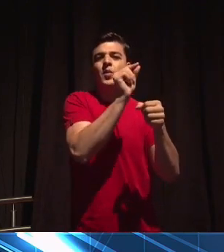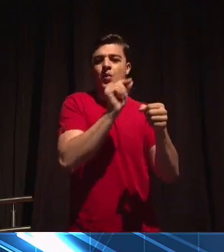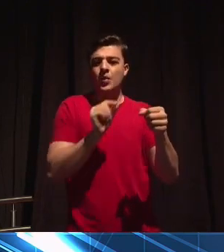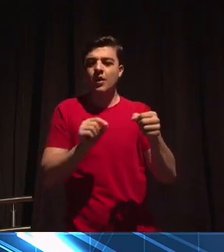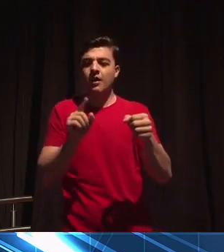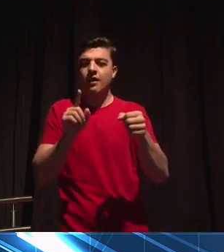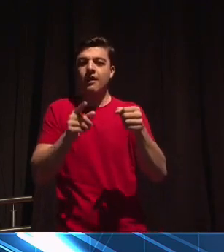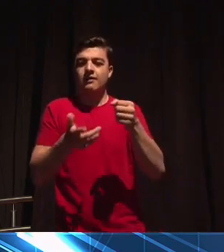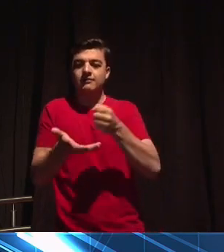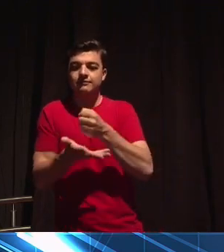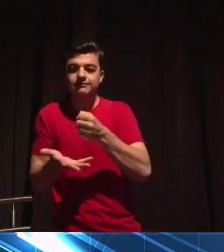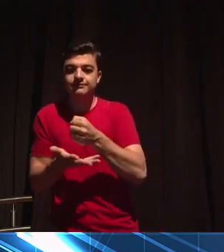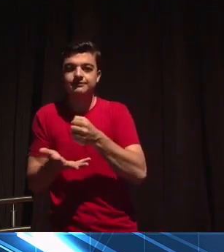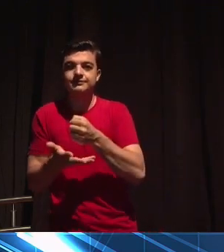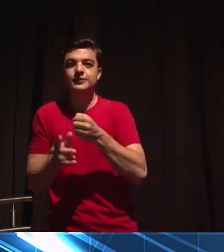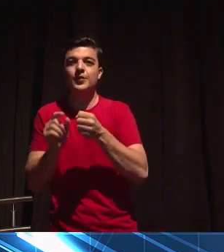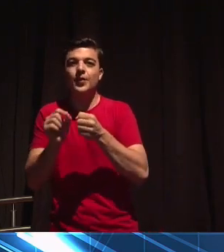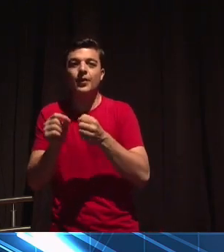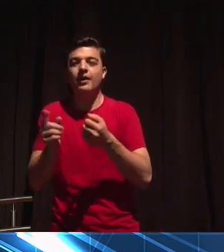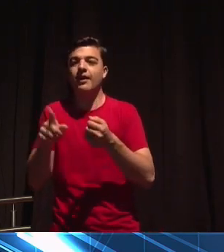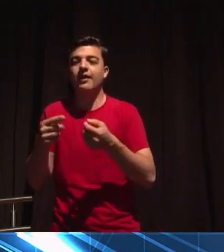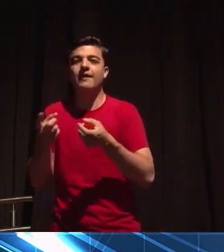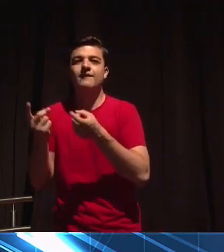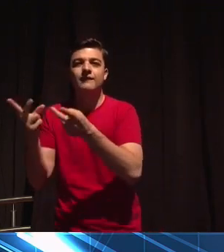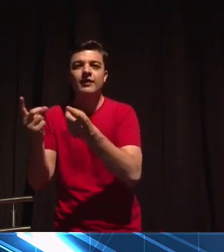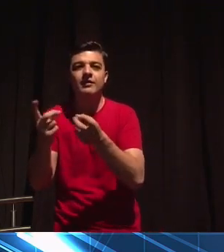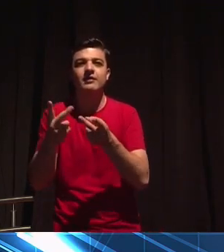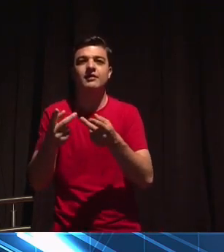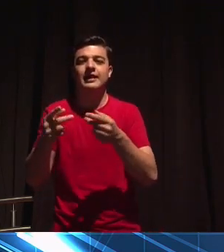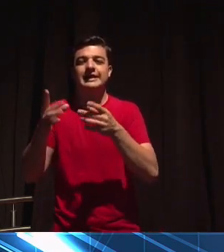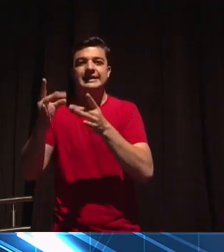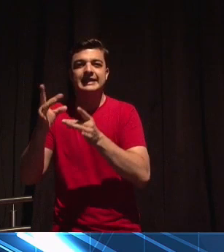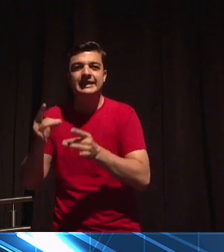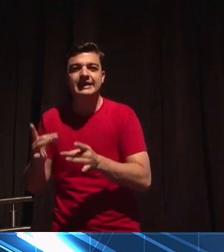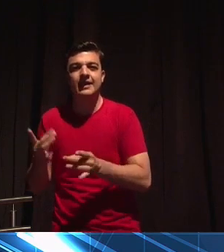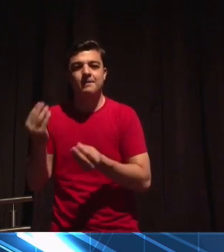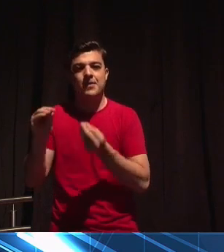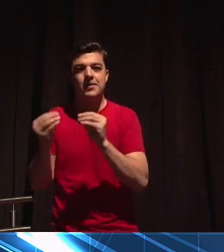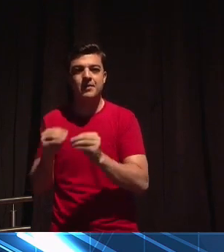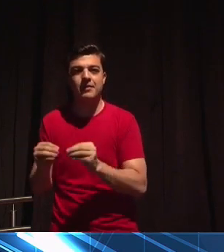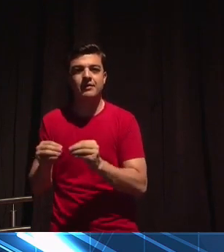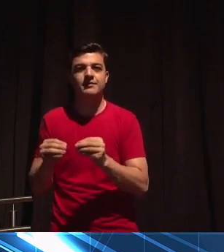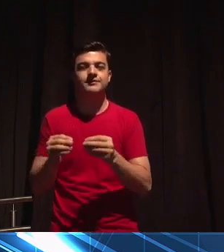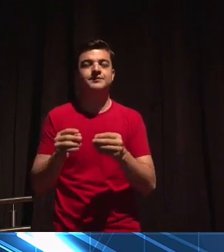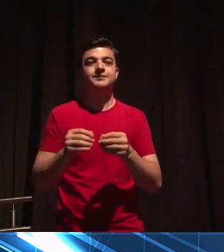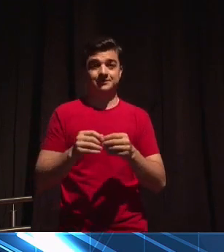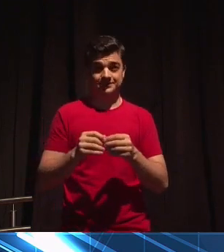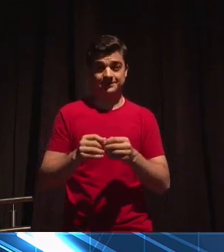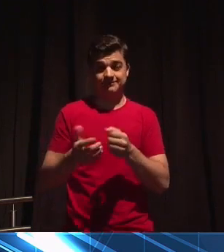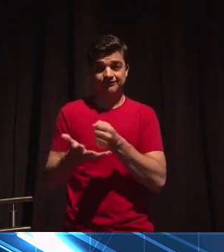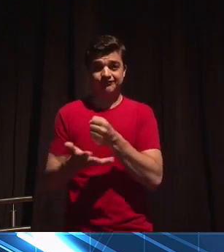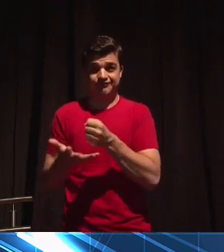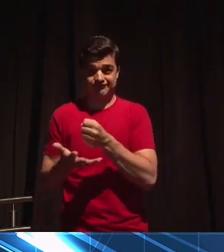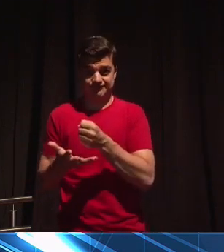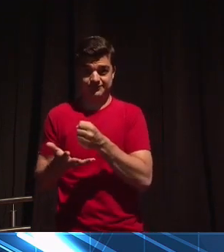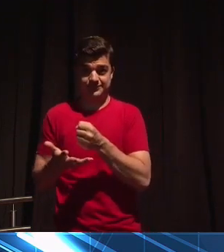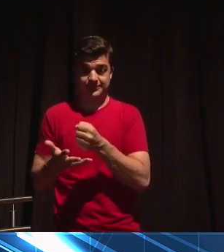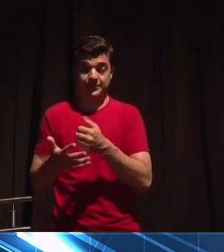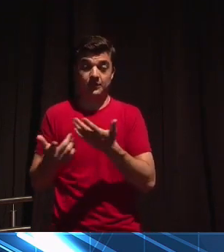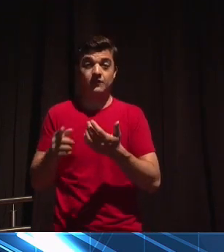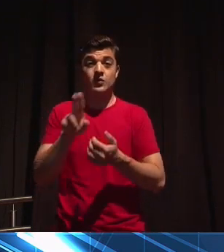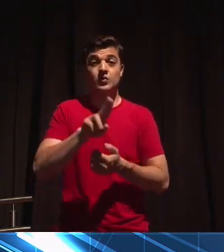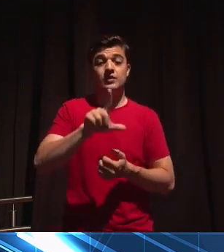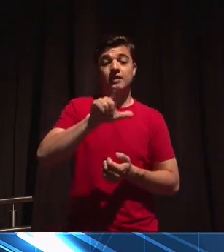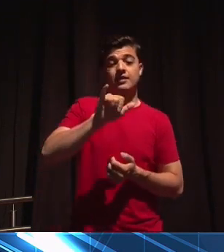baixo nível mecanismos de entrega detalhes de implementação então eu vou com uma técnica aqui você usar libbs e